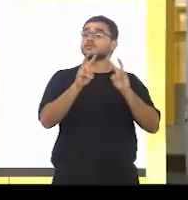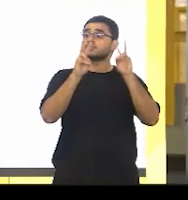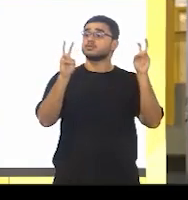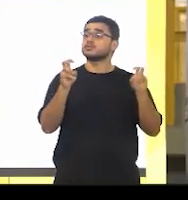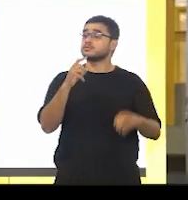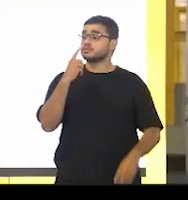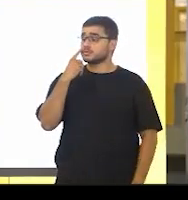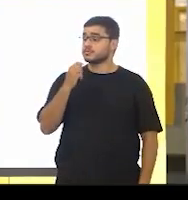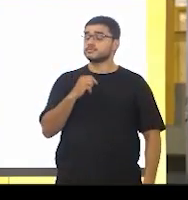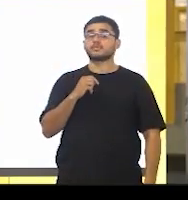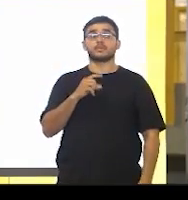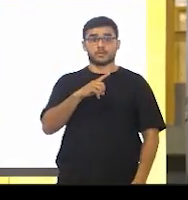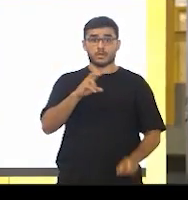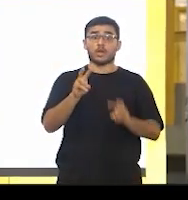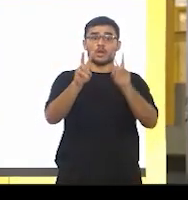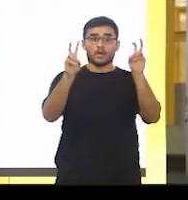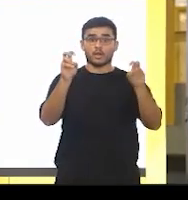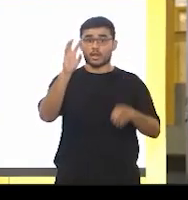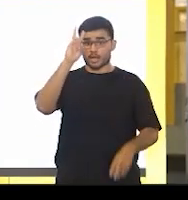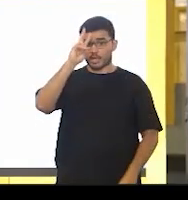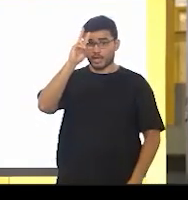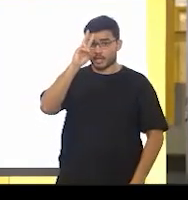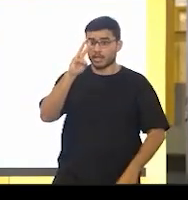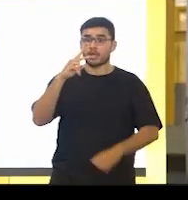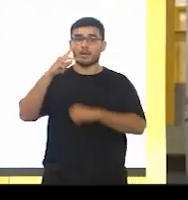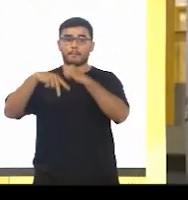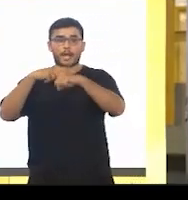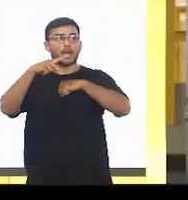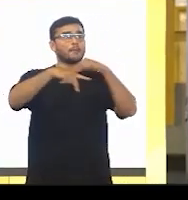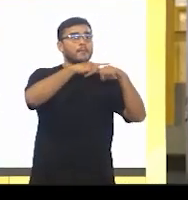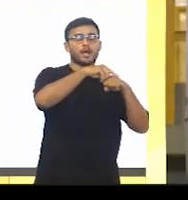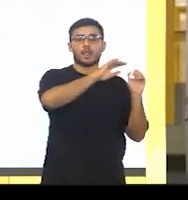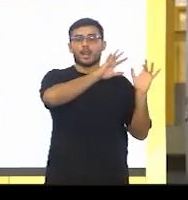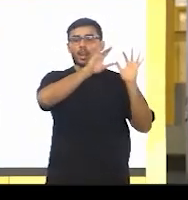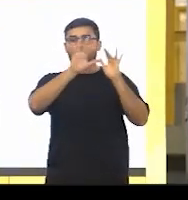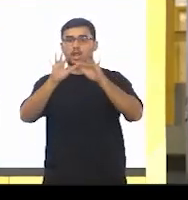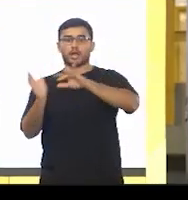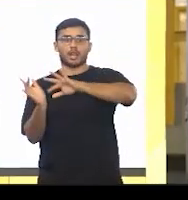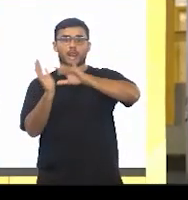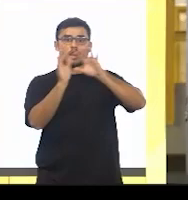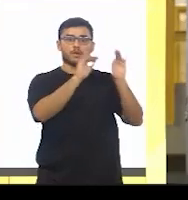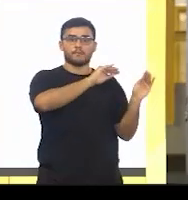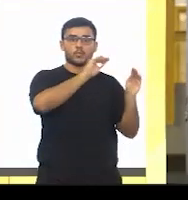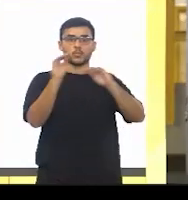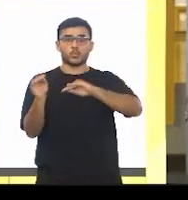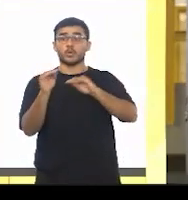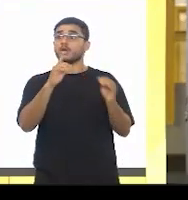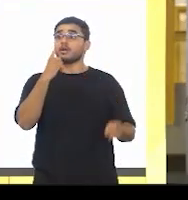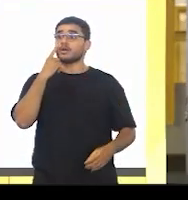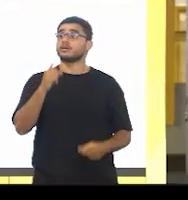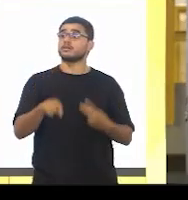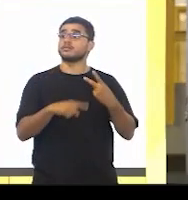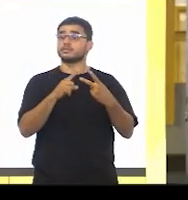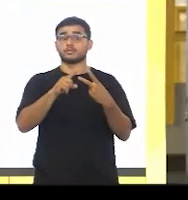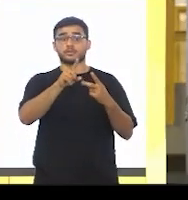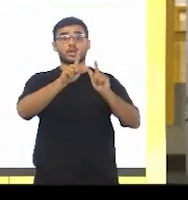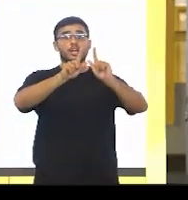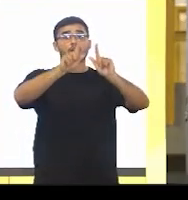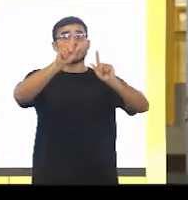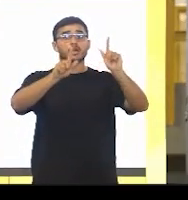foi? Fluxos populacionais e ação do Estado. Interpretar uma representação